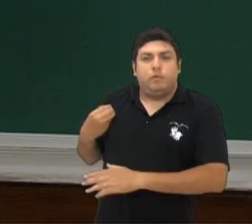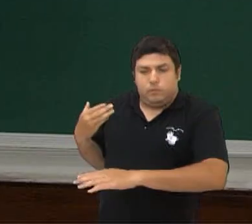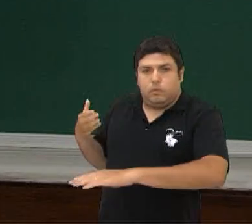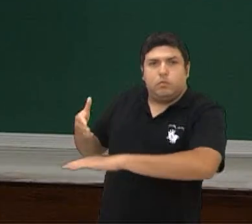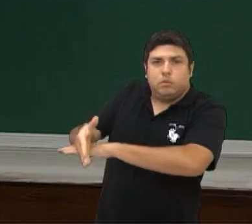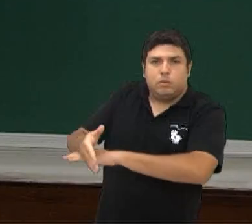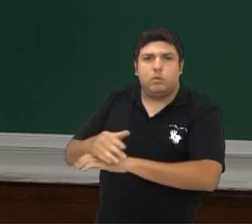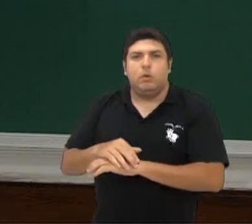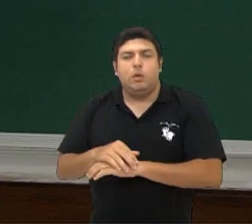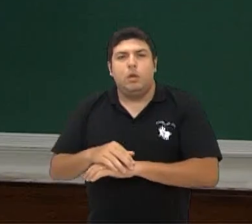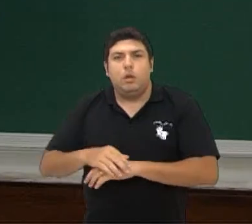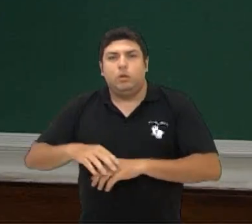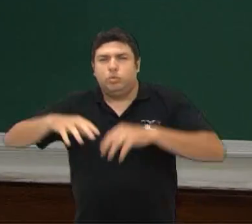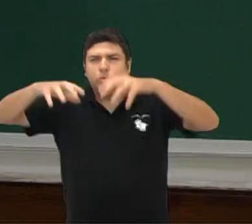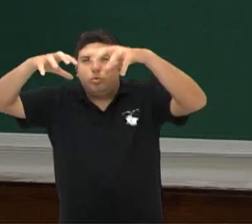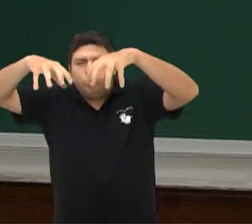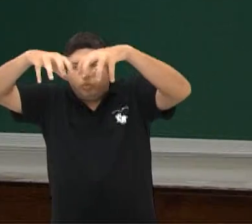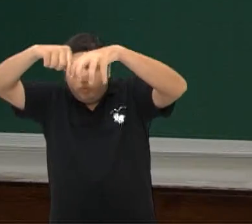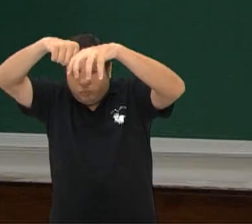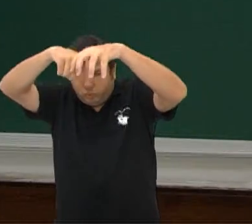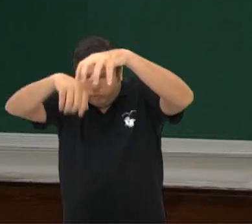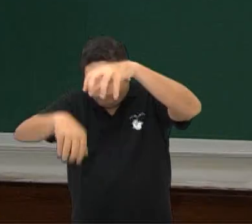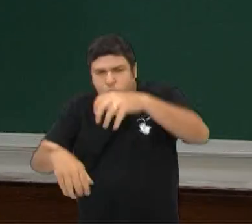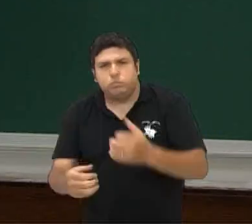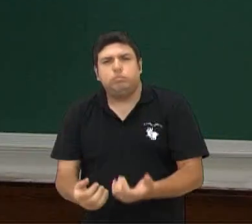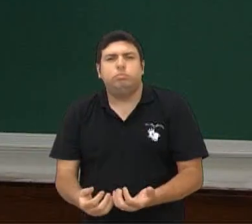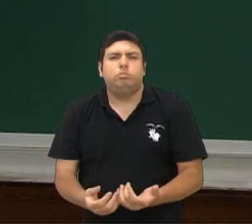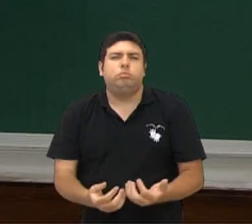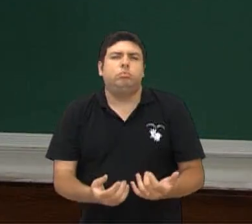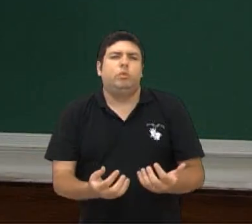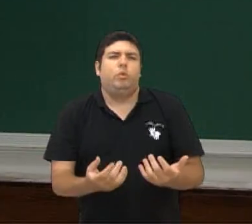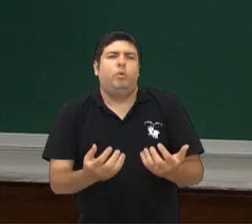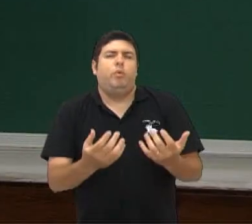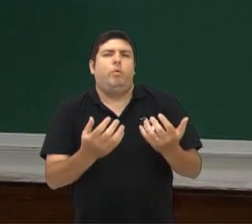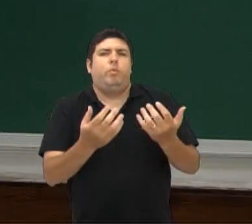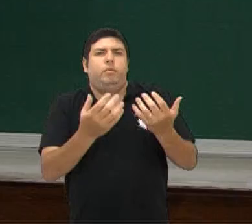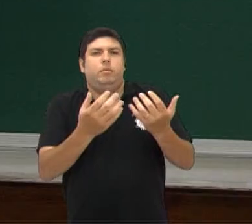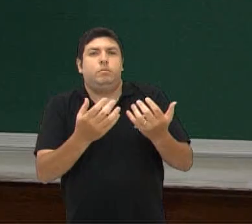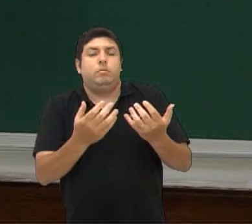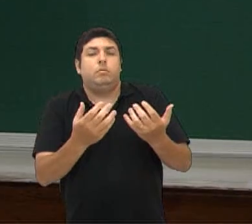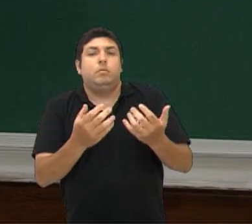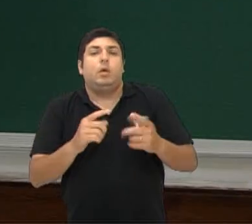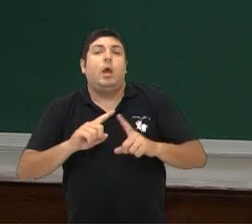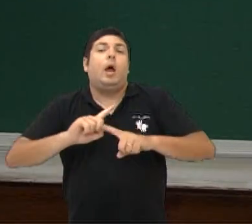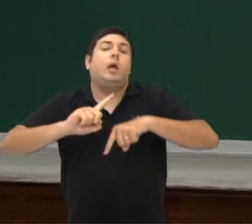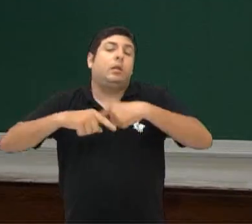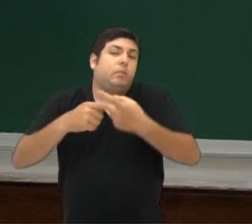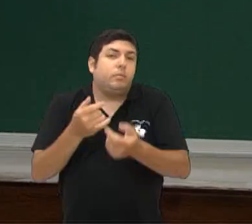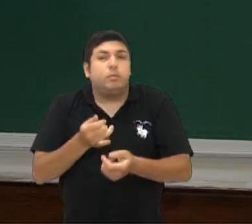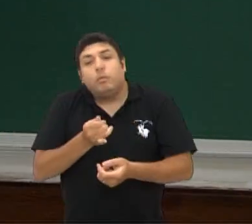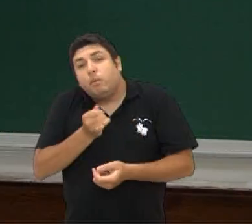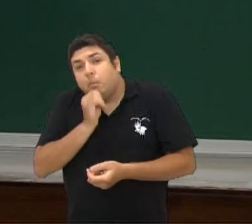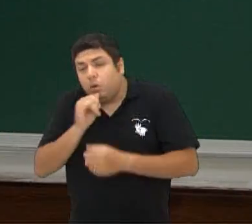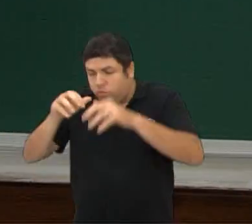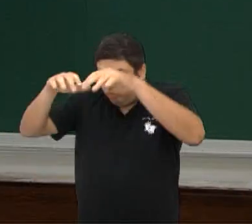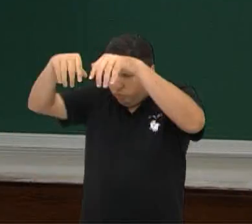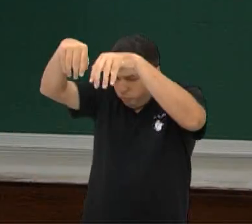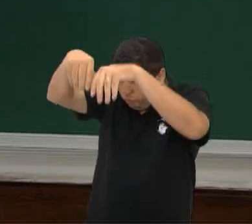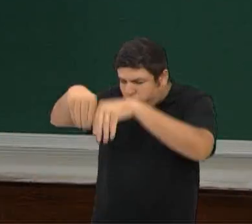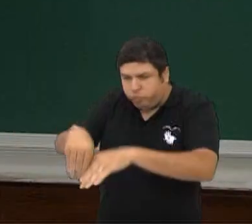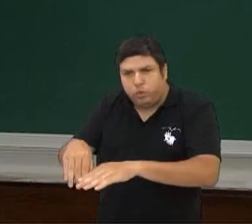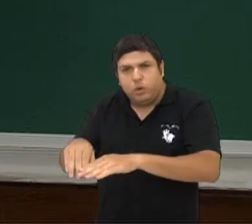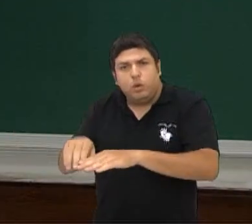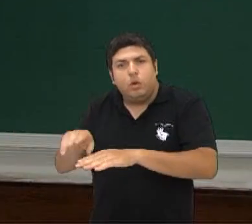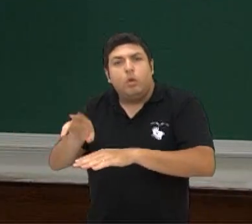a chuva lá condensou, precipitou, aí pode ter sido usado, por exemplo, pela vaquinha aqui, ou